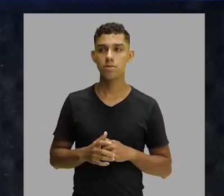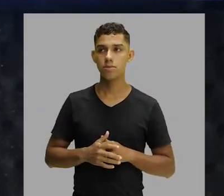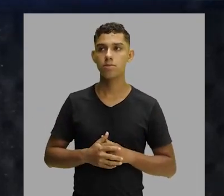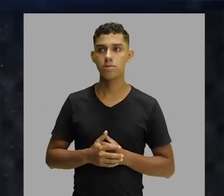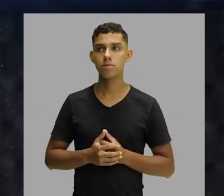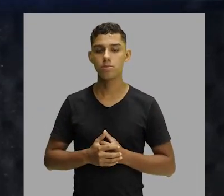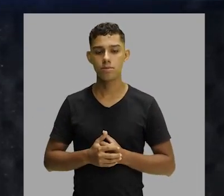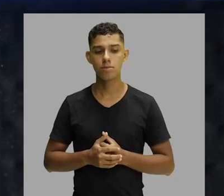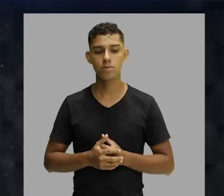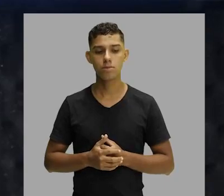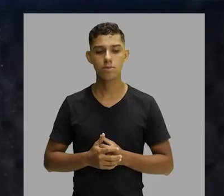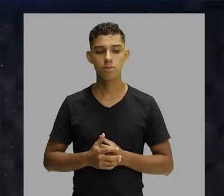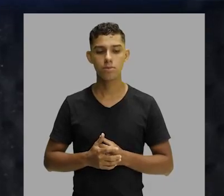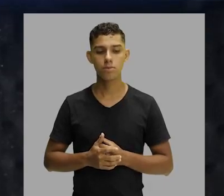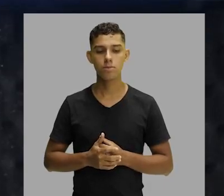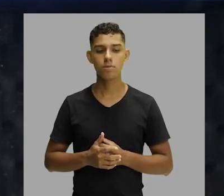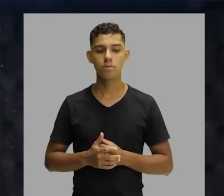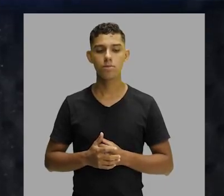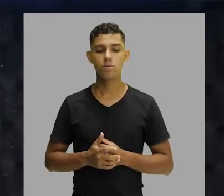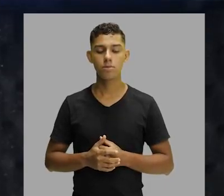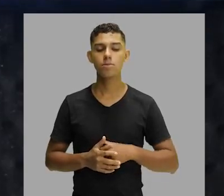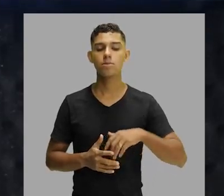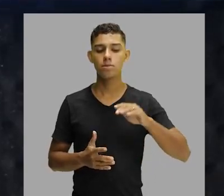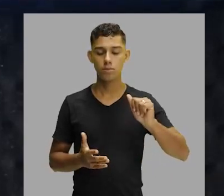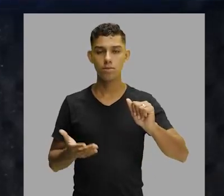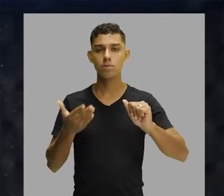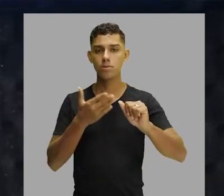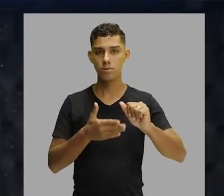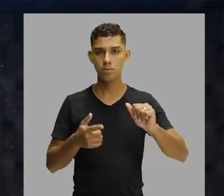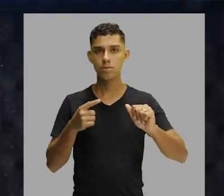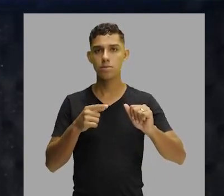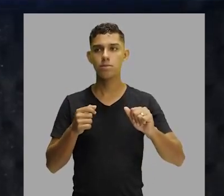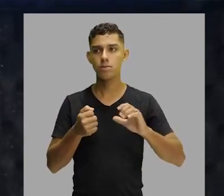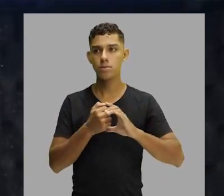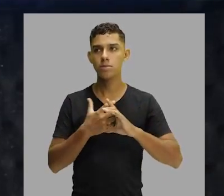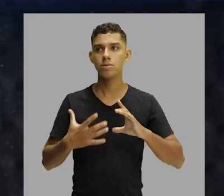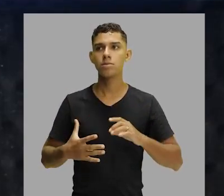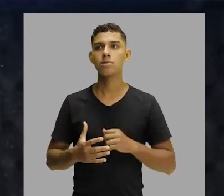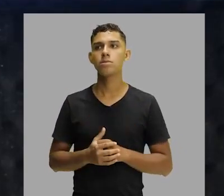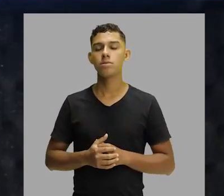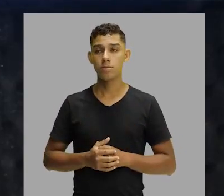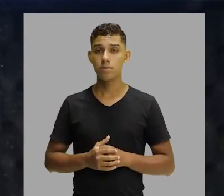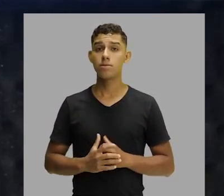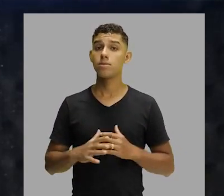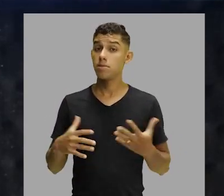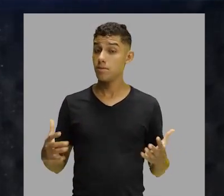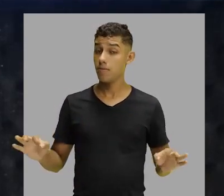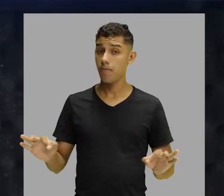o transistor que tem característica de amplificador, certo?